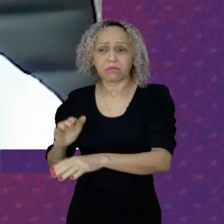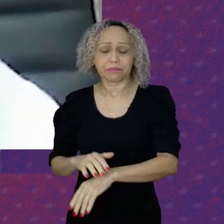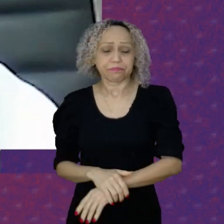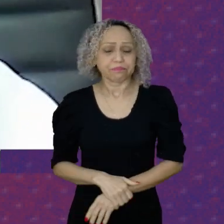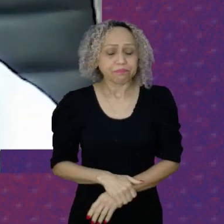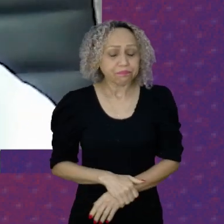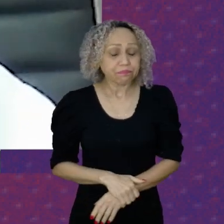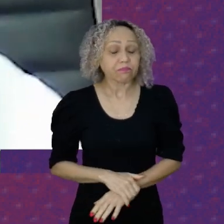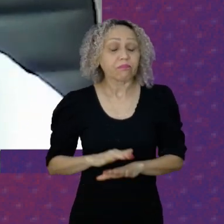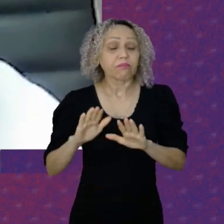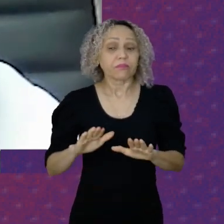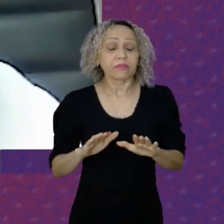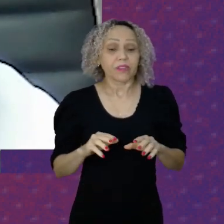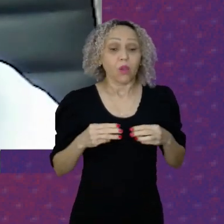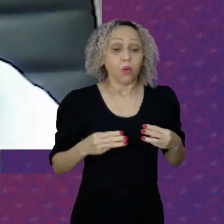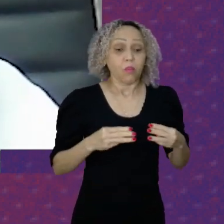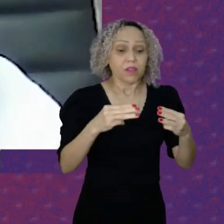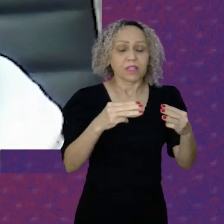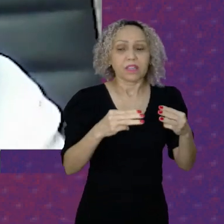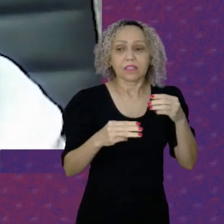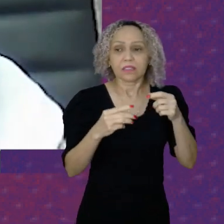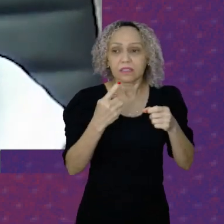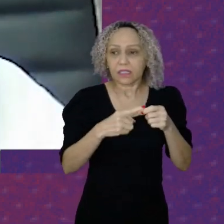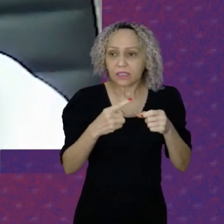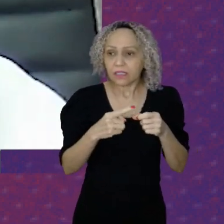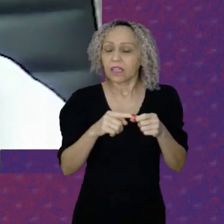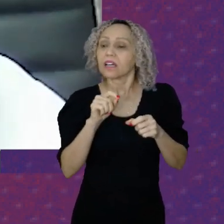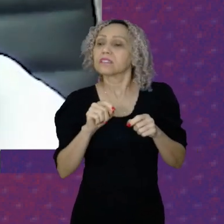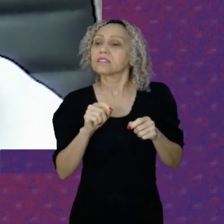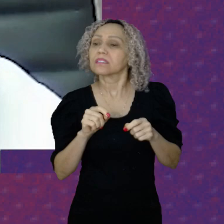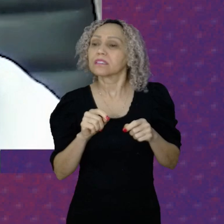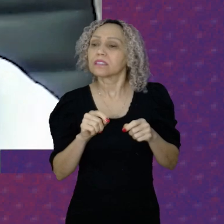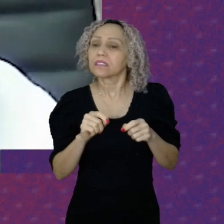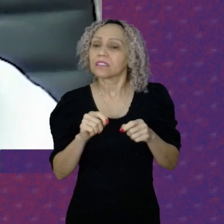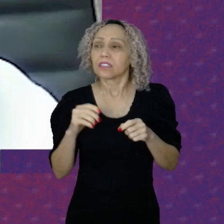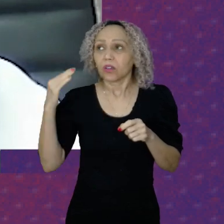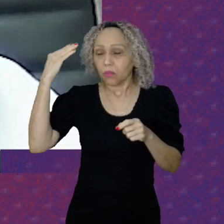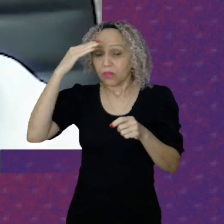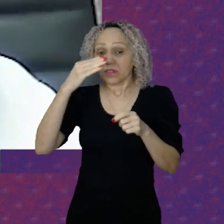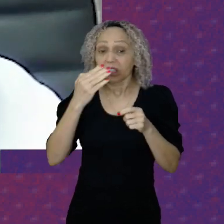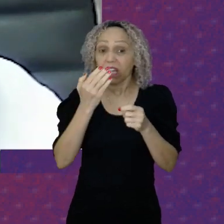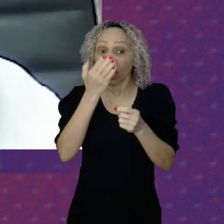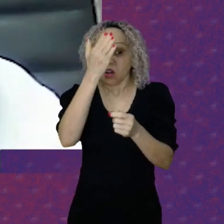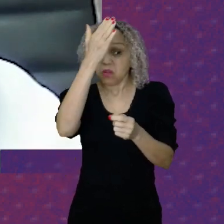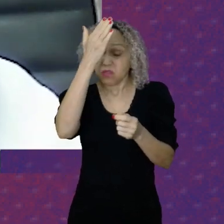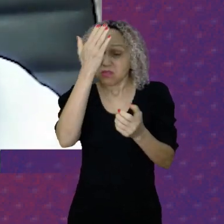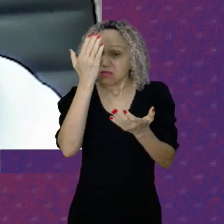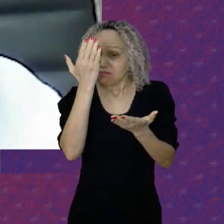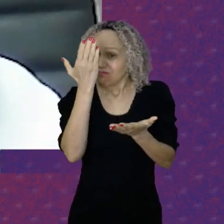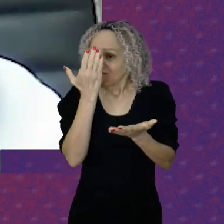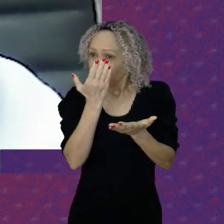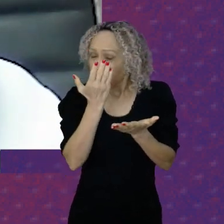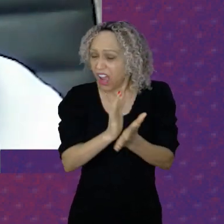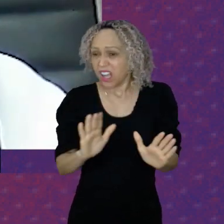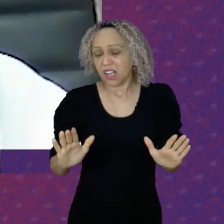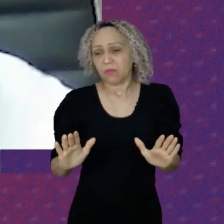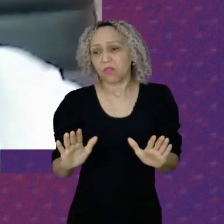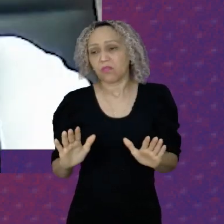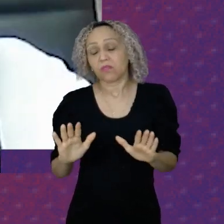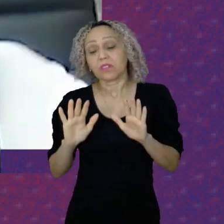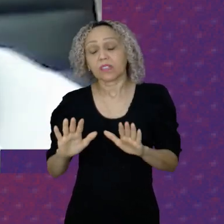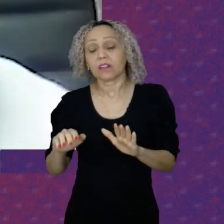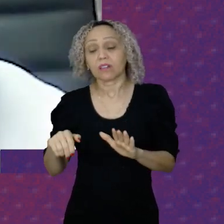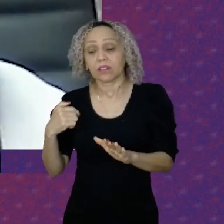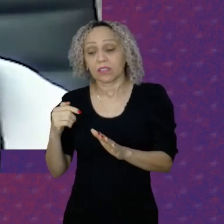o Ministério das Cidades, que tinha sido extinto, nós, durante a comissão, a transição, nós fizemos tudo para retomar, fizemos